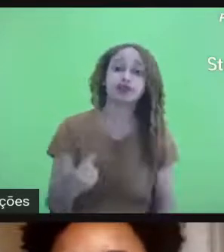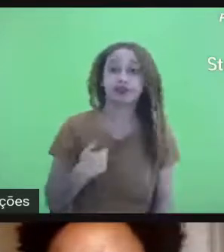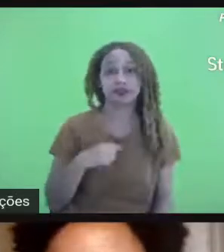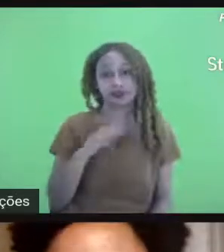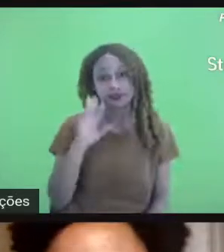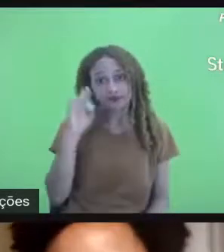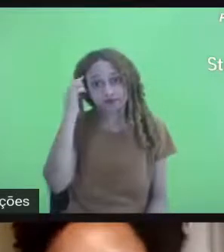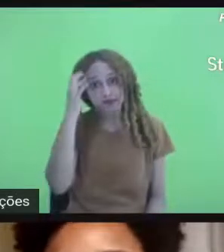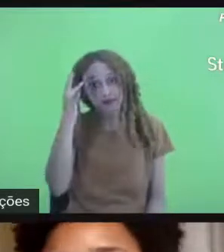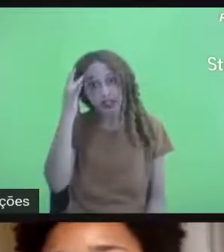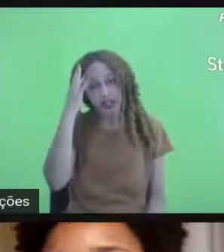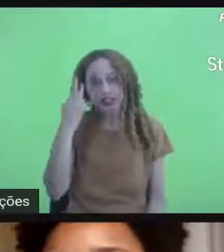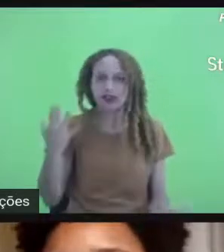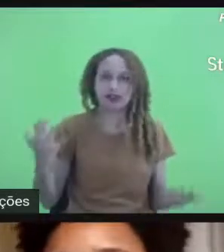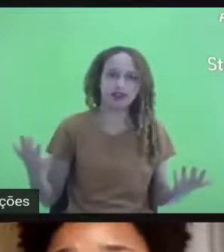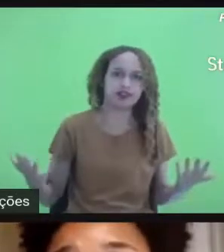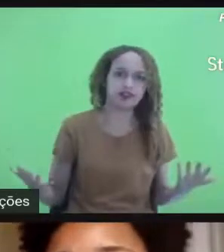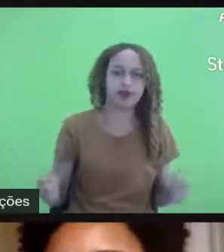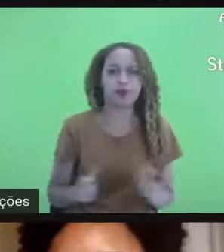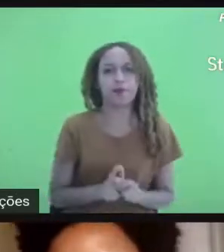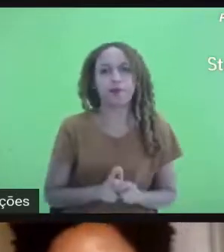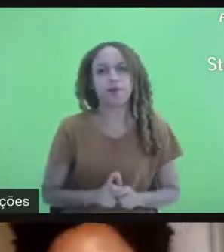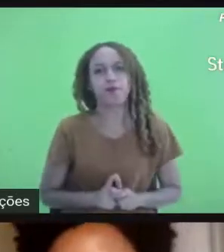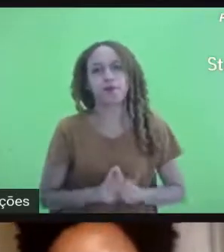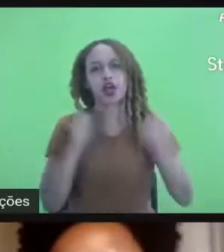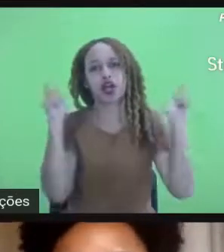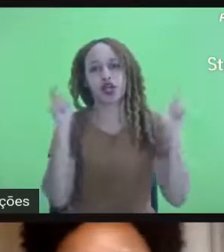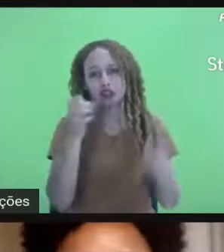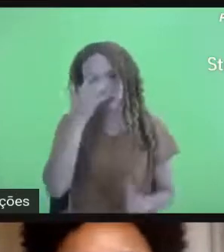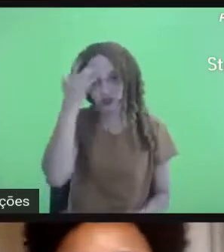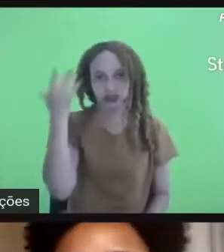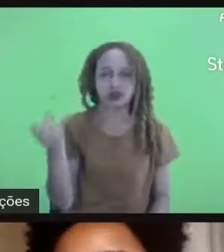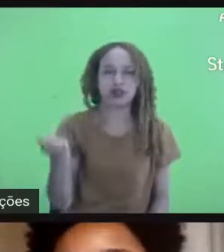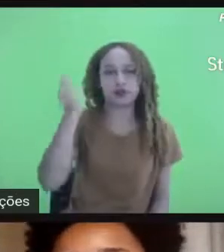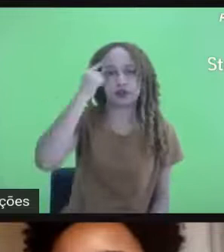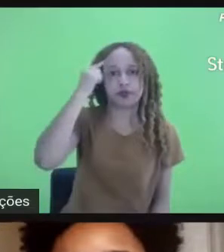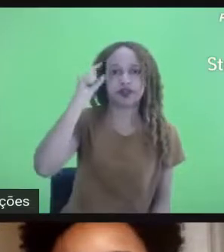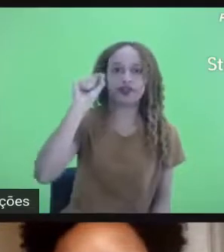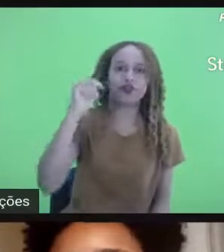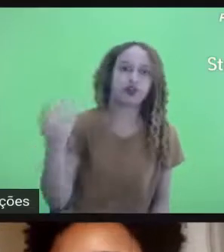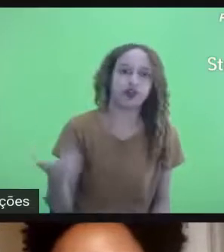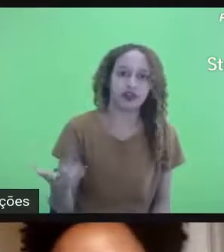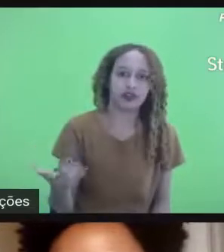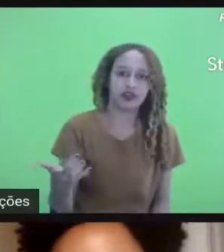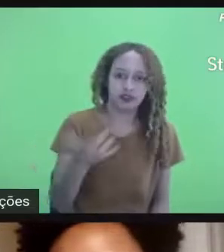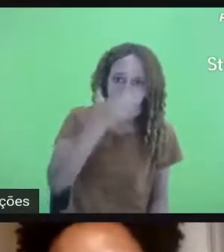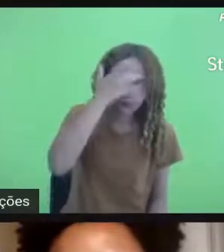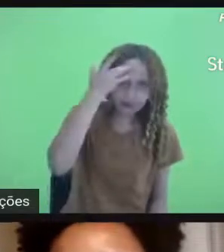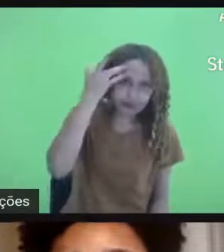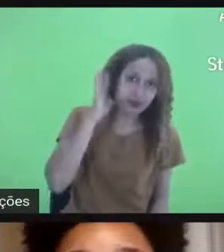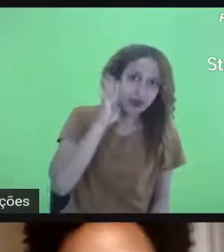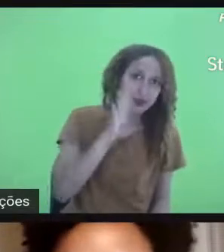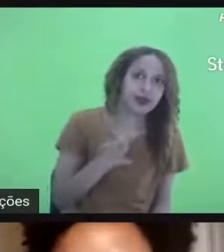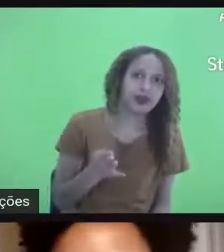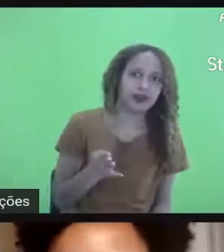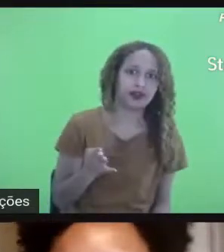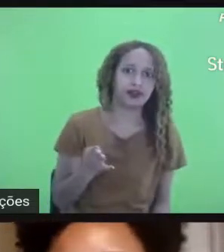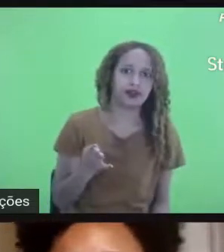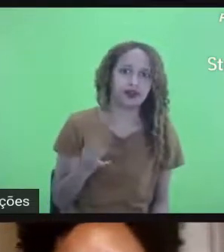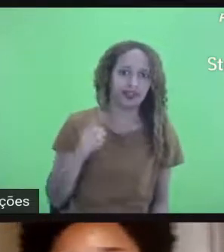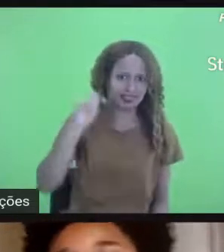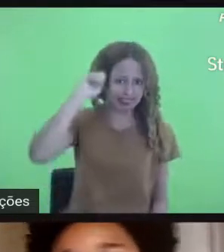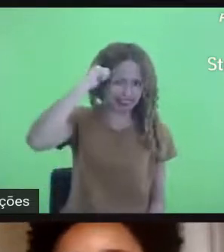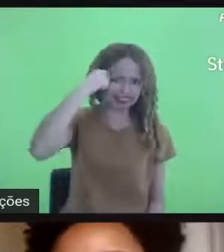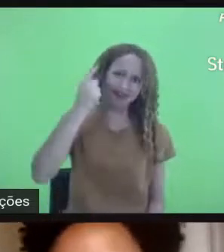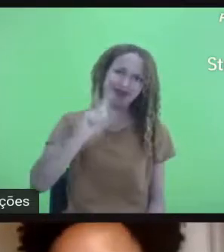que dificilmente para uma pessoa venha na cabeça dela que esse profissional pode ser negro. E sendo